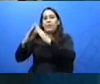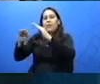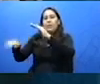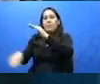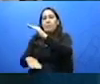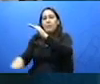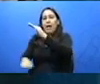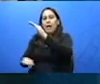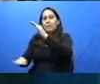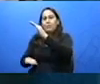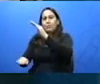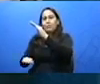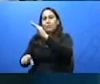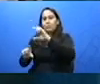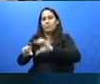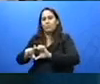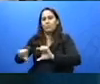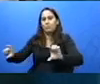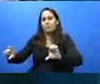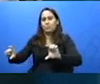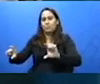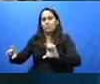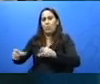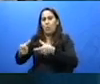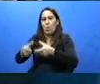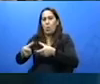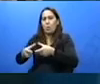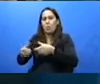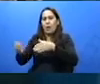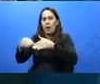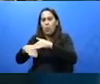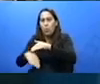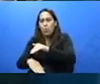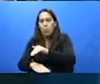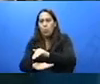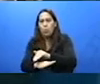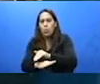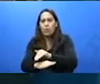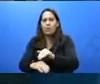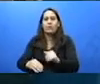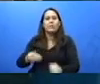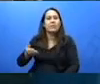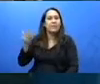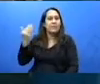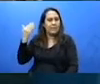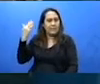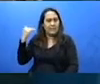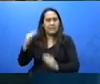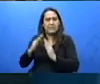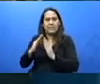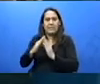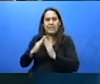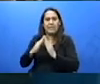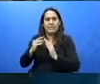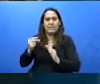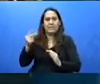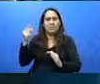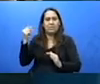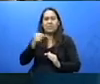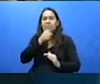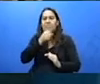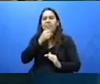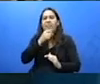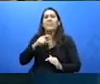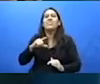aqui embaixo, tipo um depósito, tá? As casas antigas tinham bastante porão, tá? E